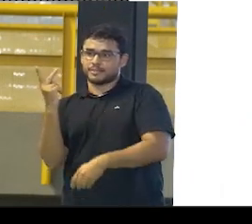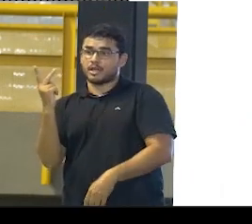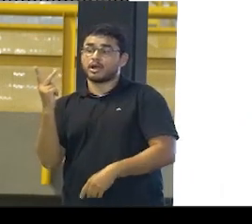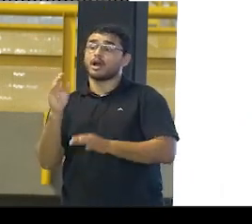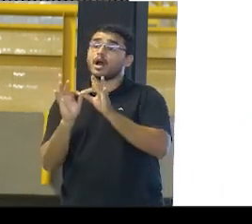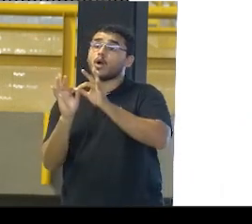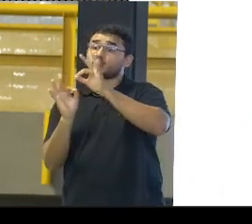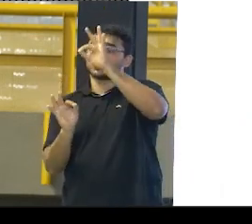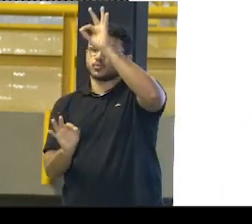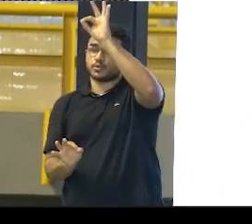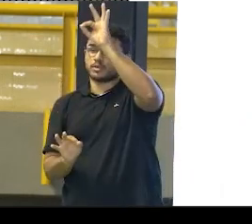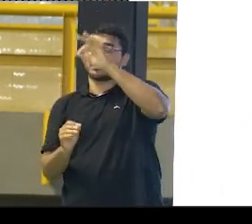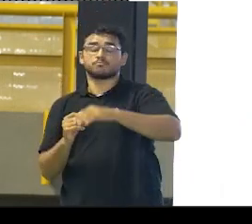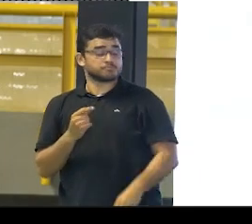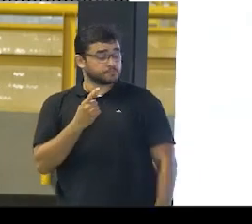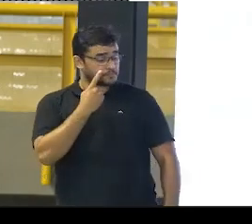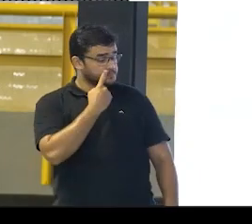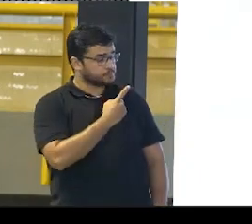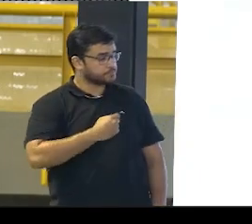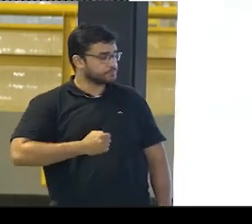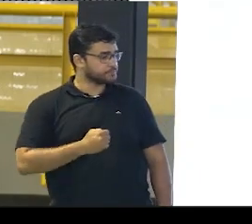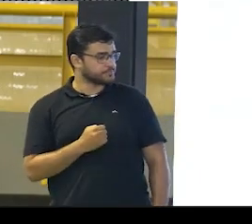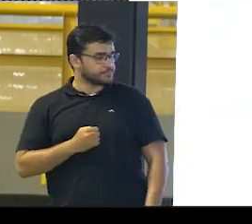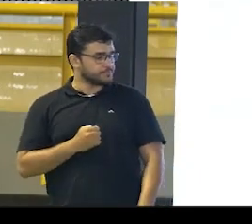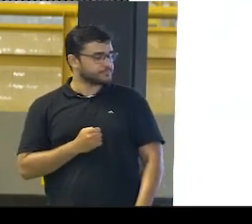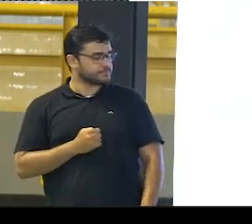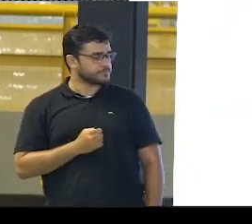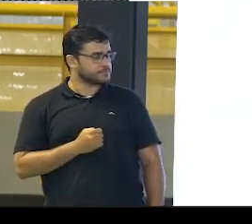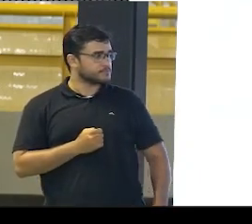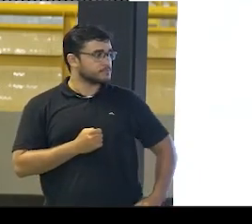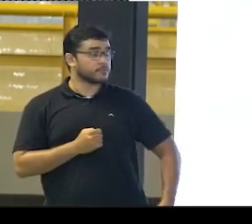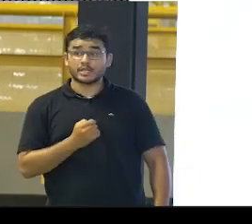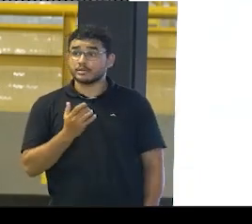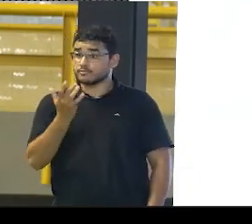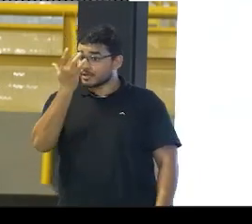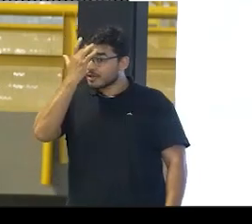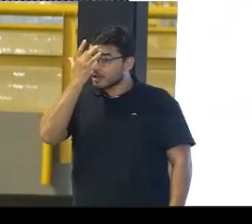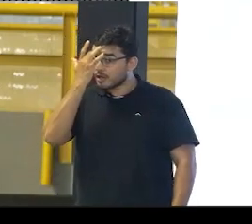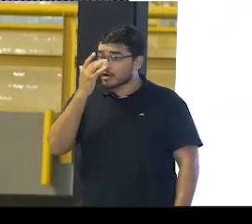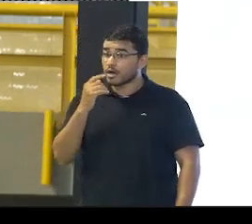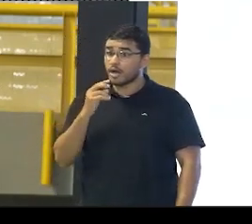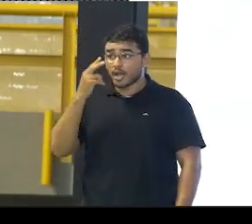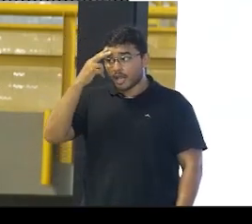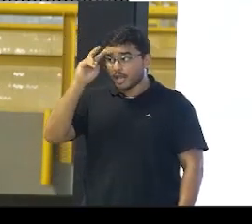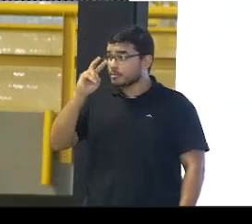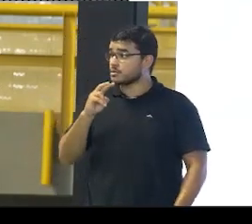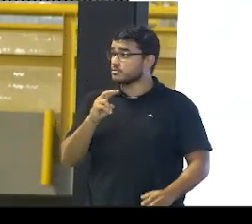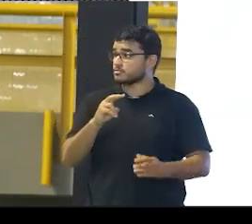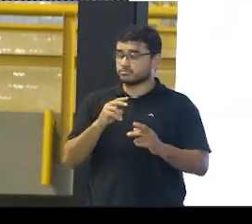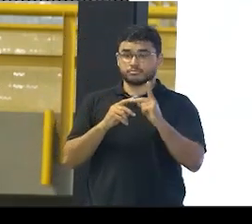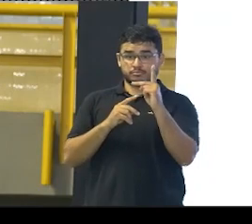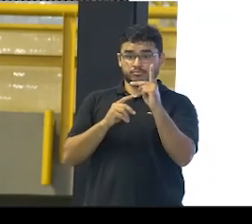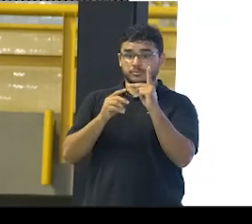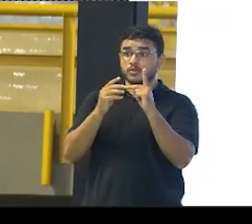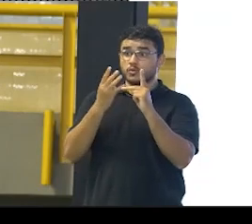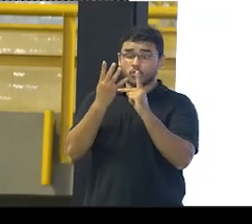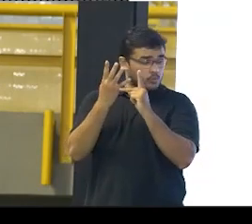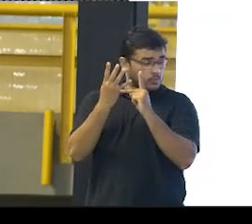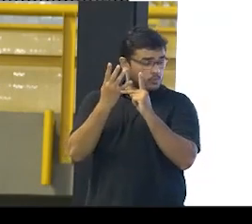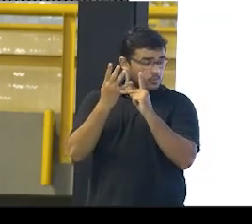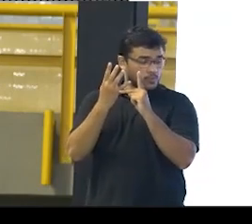o cateto separado, que é o B, sobre a hipotenusa, que é o